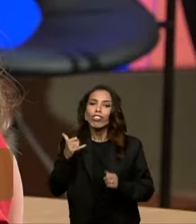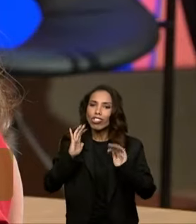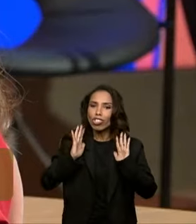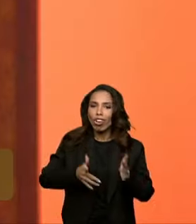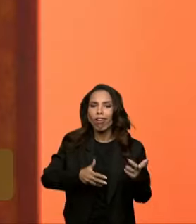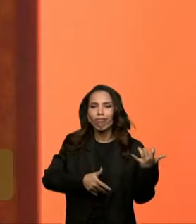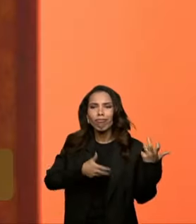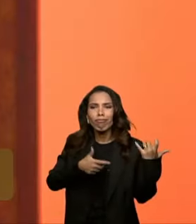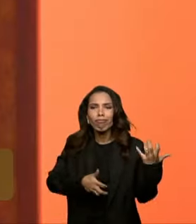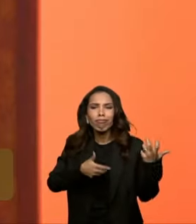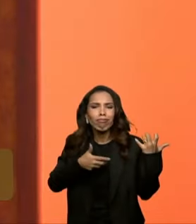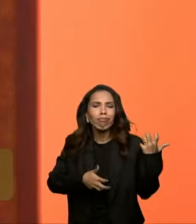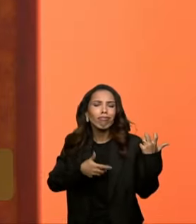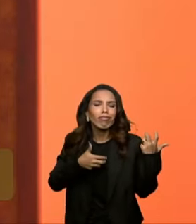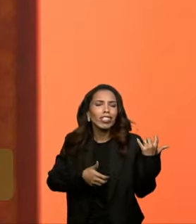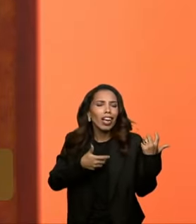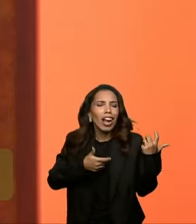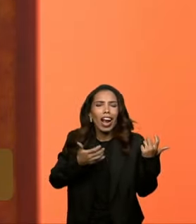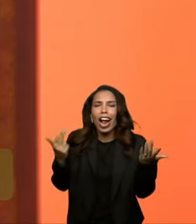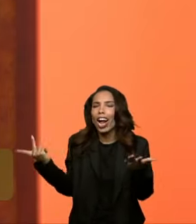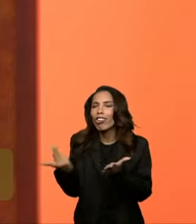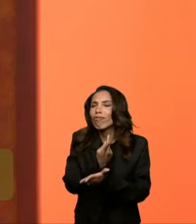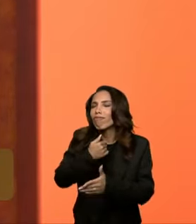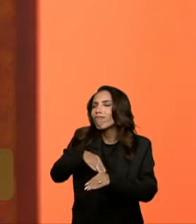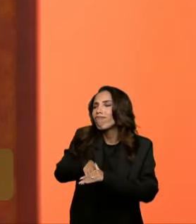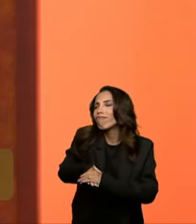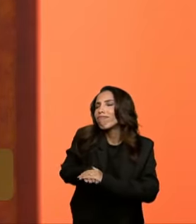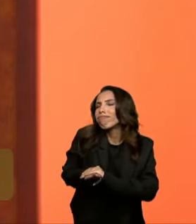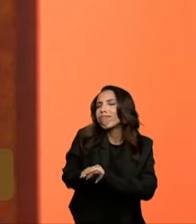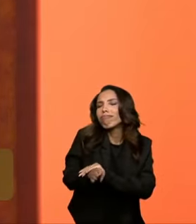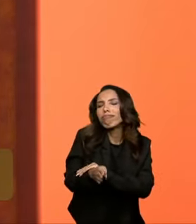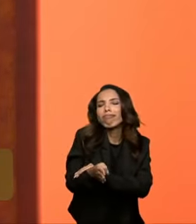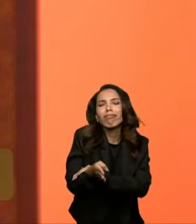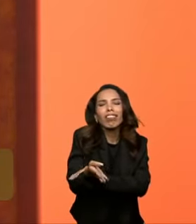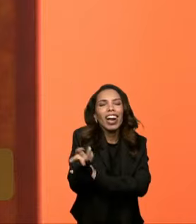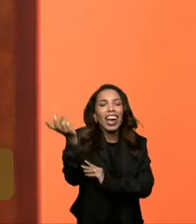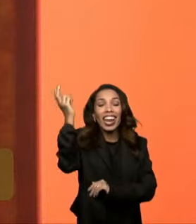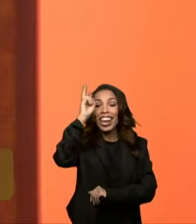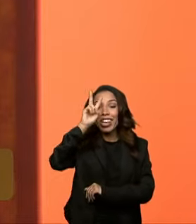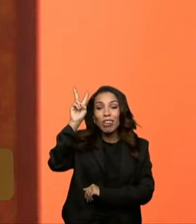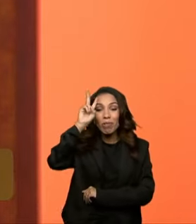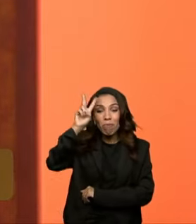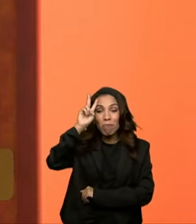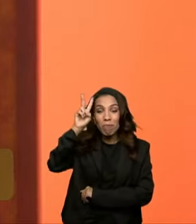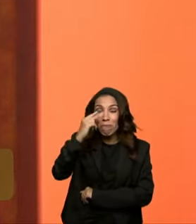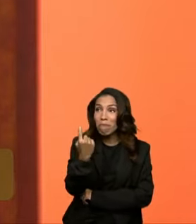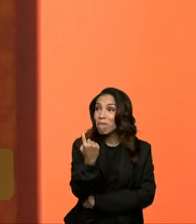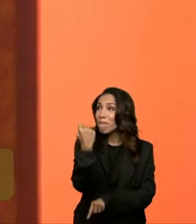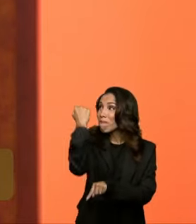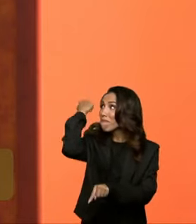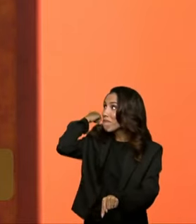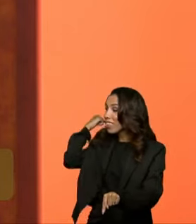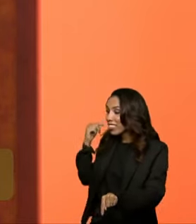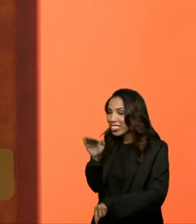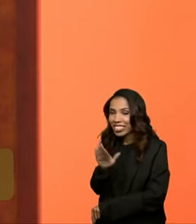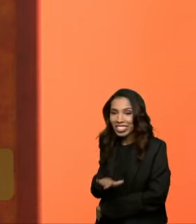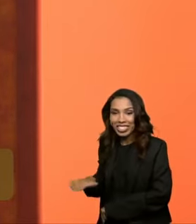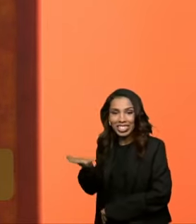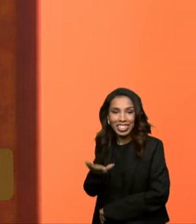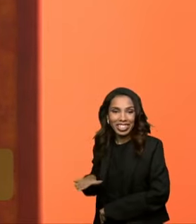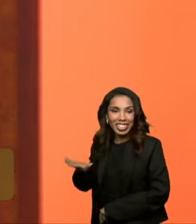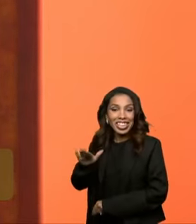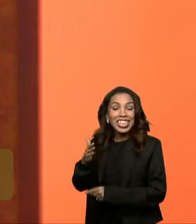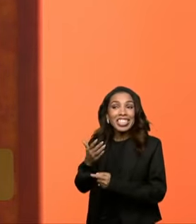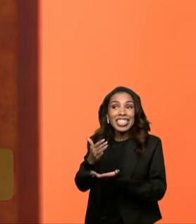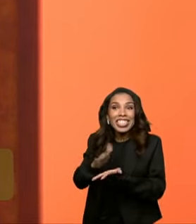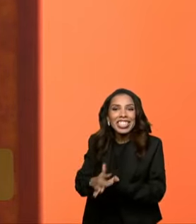E daí as coisas foram acontecendo de uma maneira que as lembranças que eu tenho da minha infância são os sambas que eu